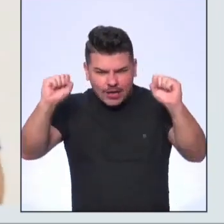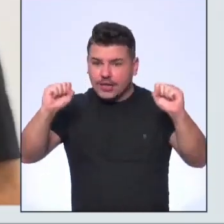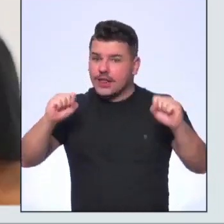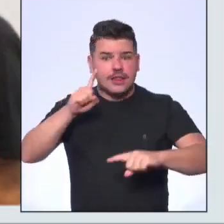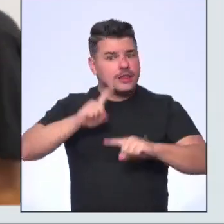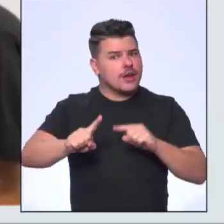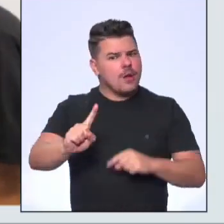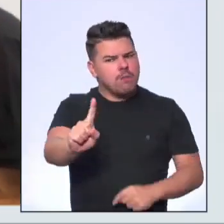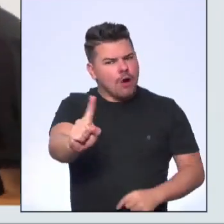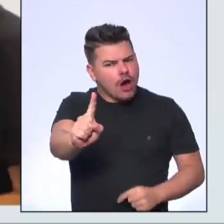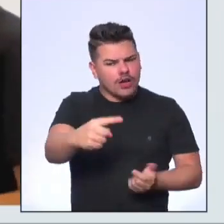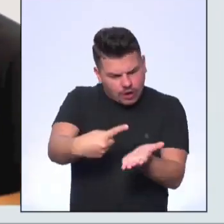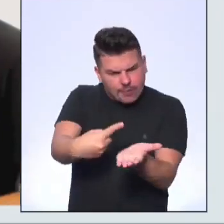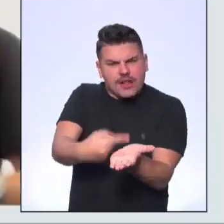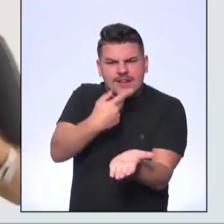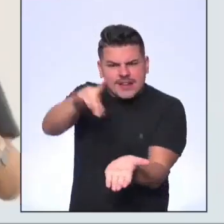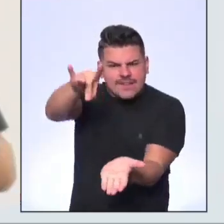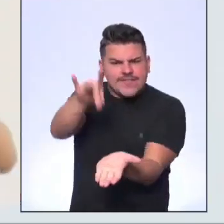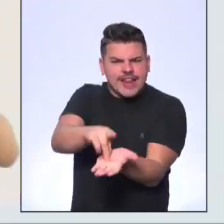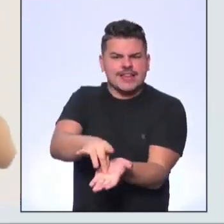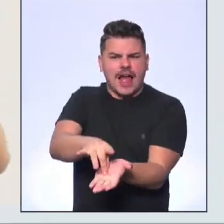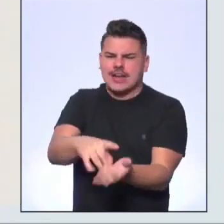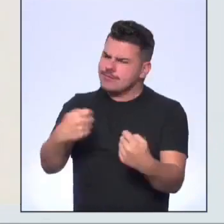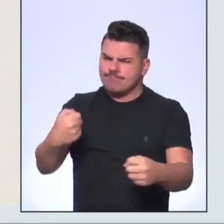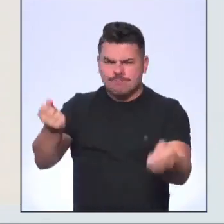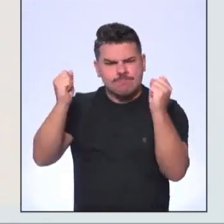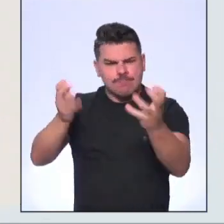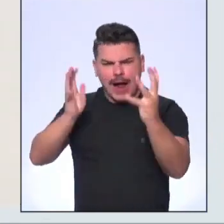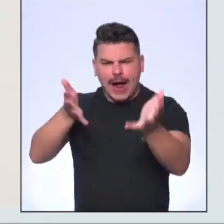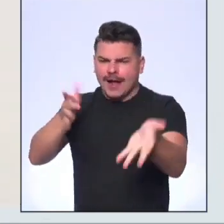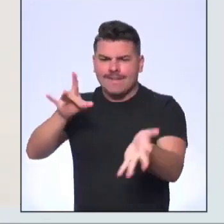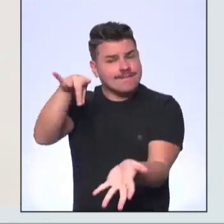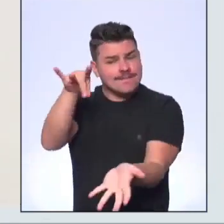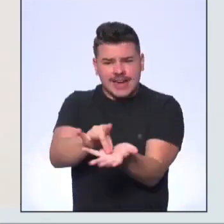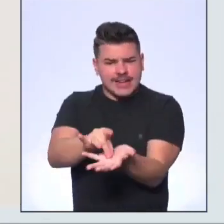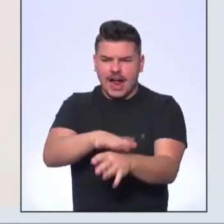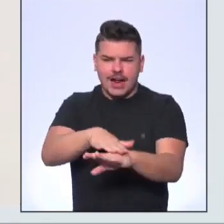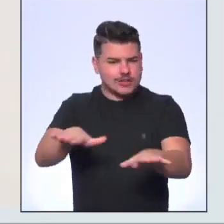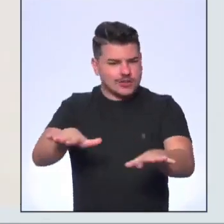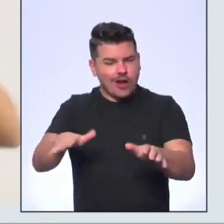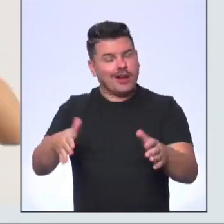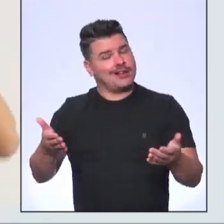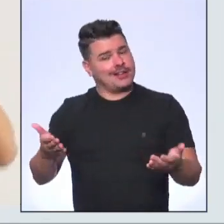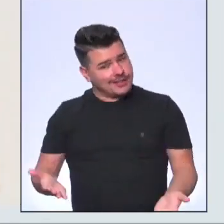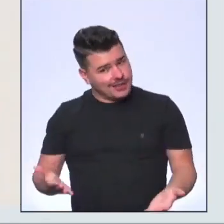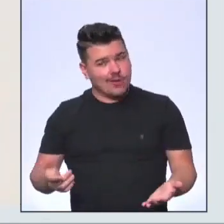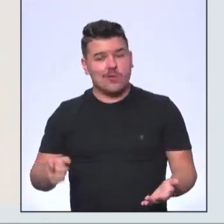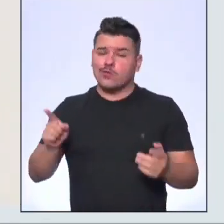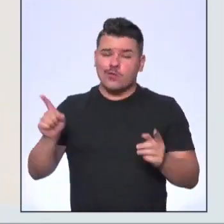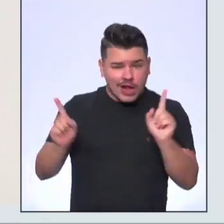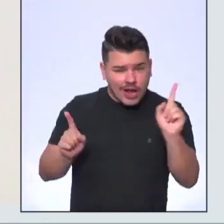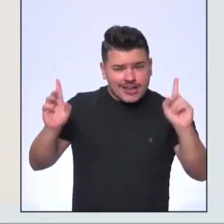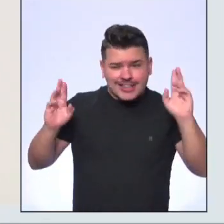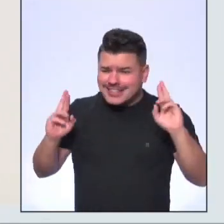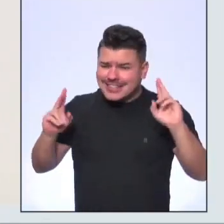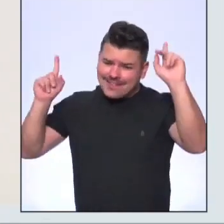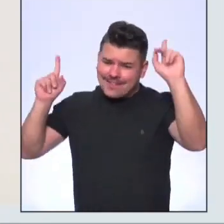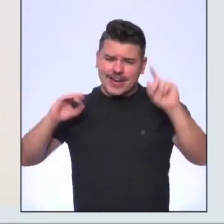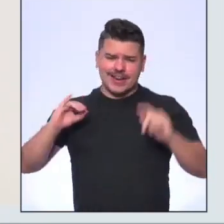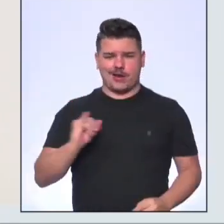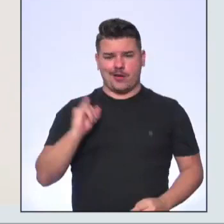Ele tem compromisso com a verdade dos fatos. E isso é extremamente